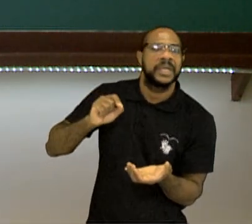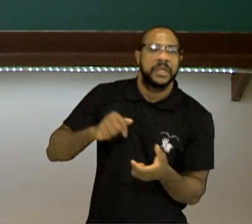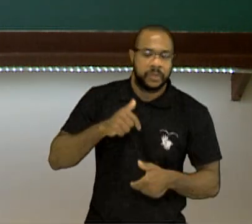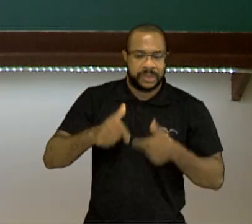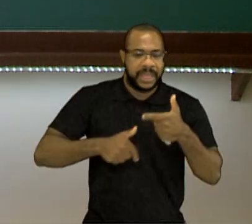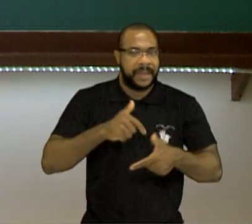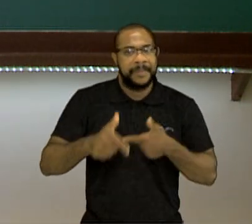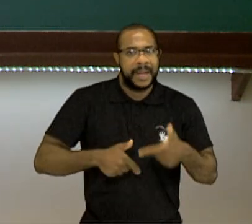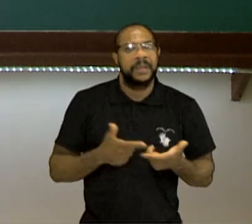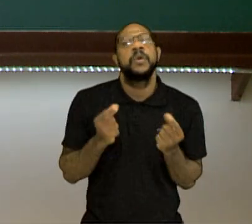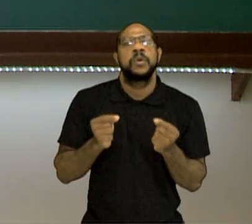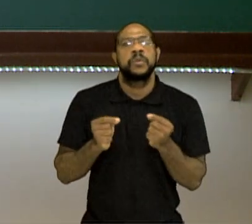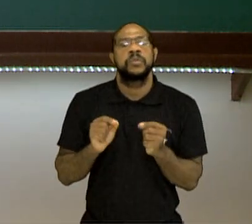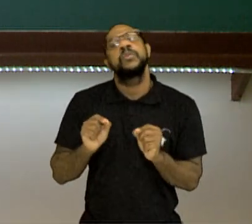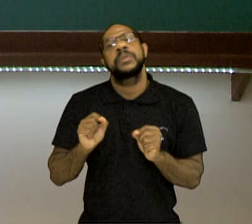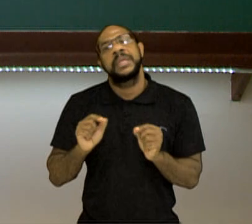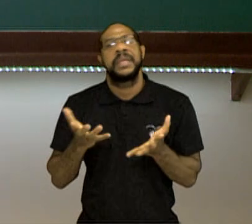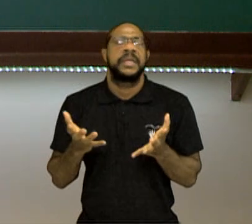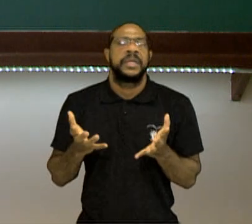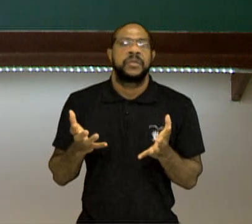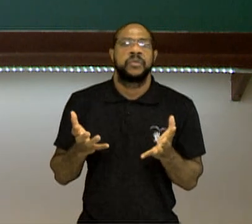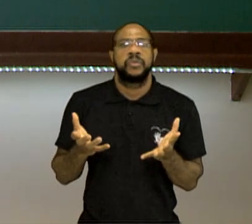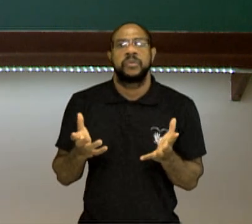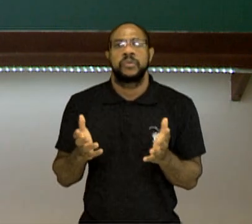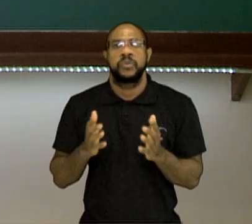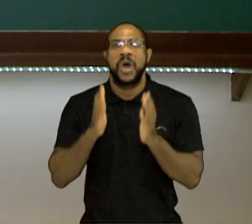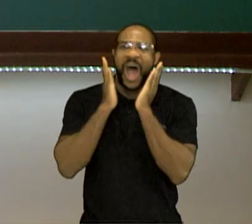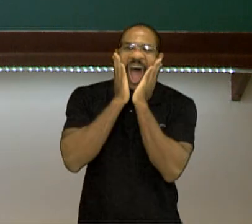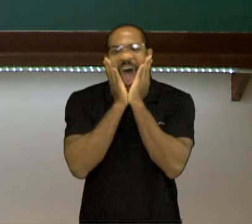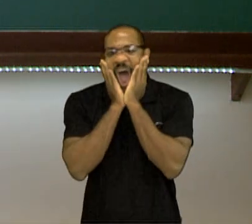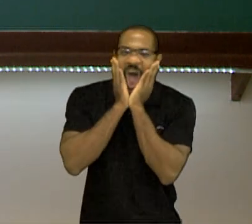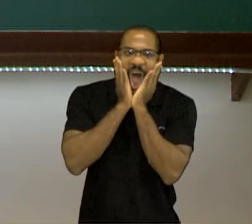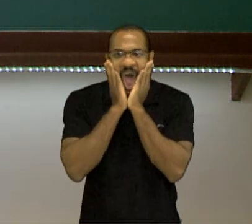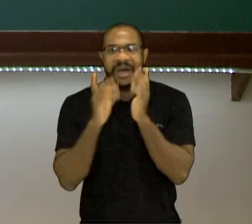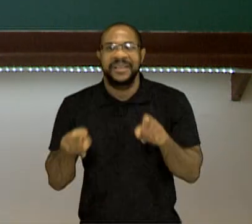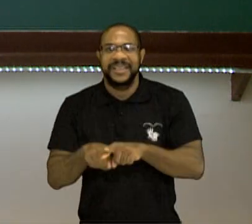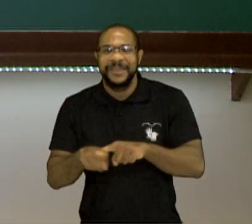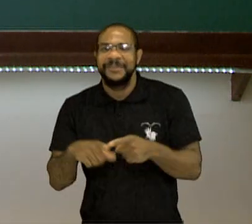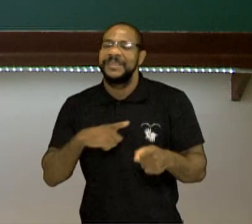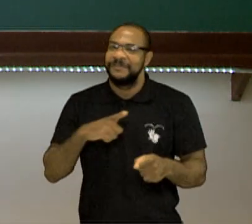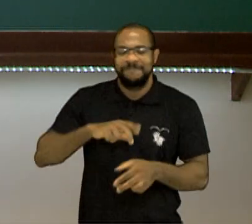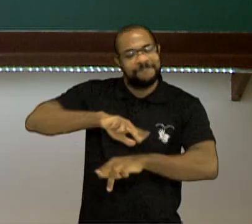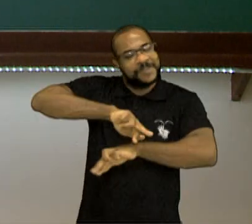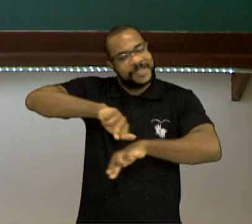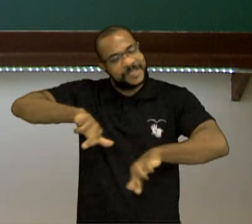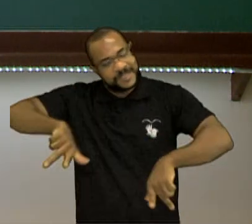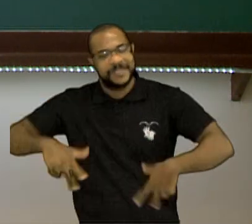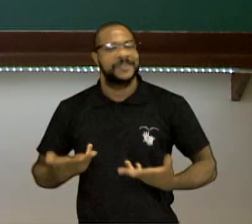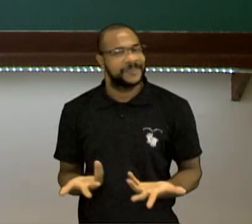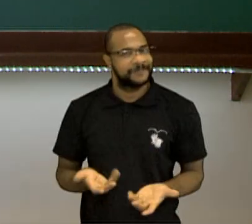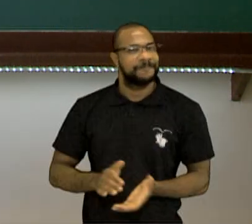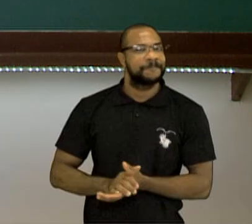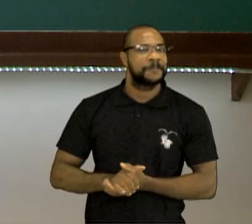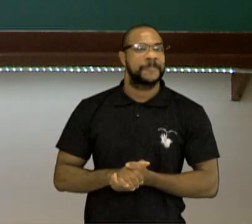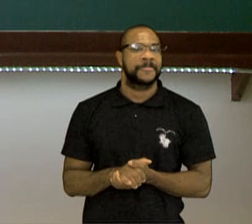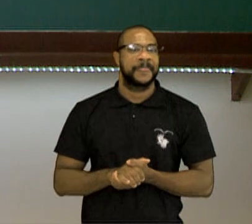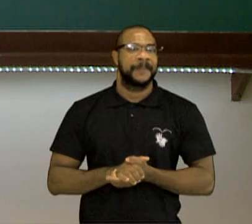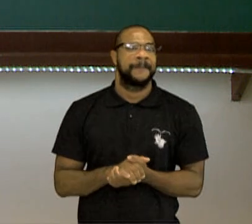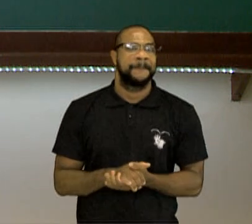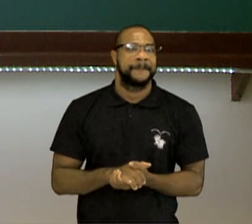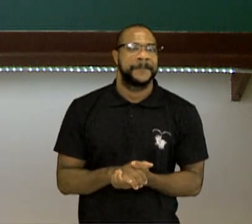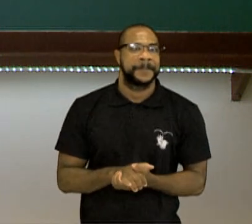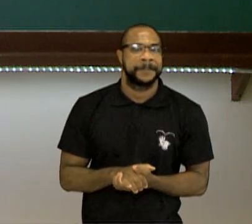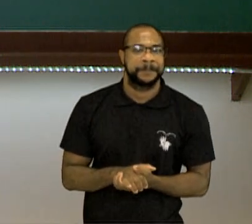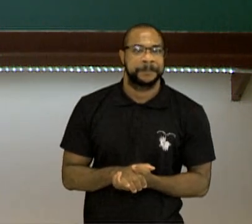do impressionismo, as cores são diferentes, elas são empregadas de maneiras diferentes, não é mesmo?